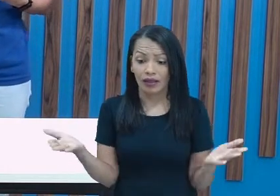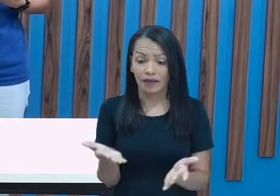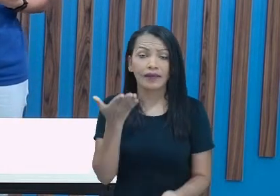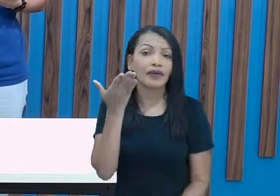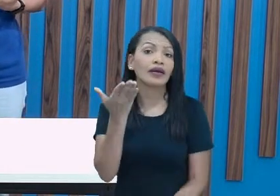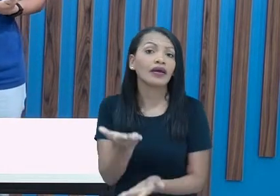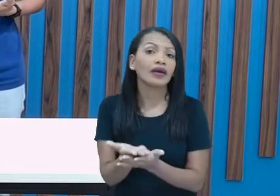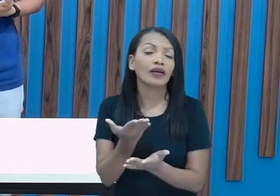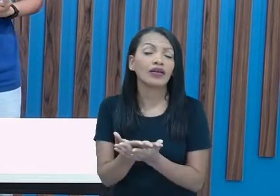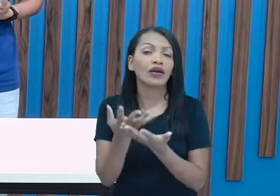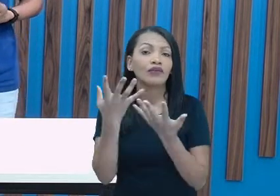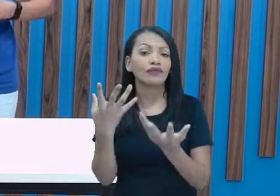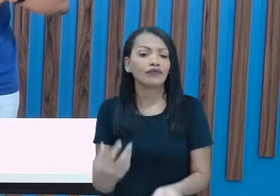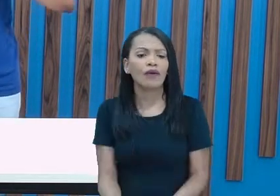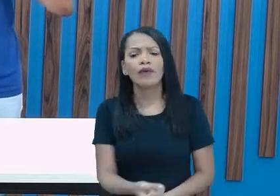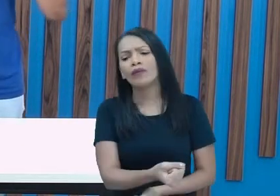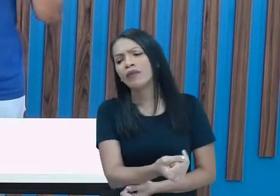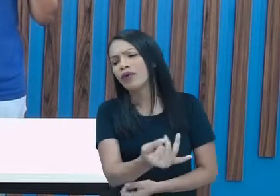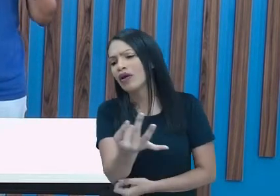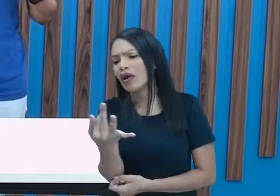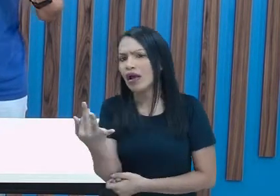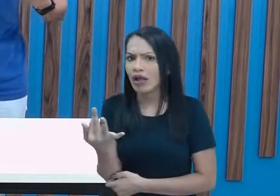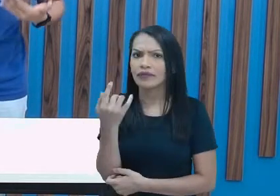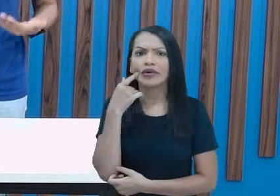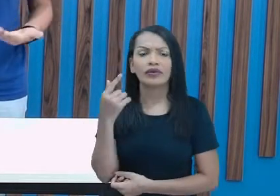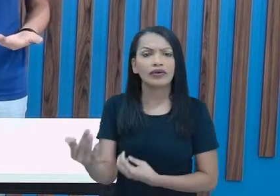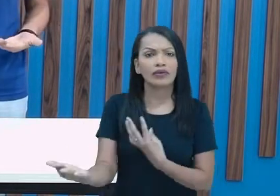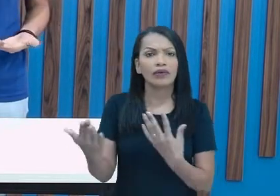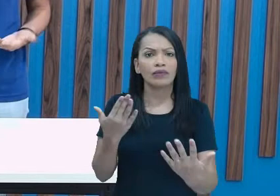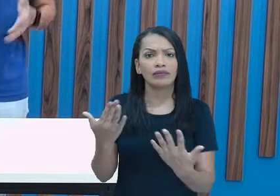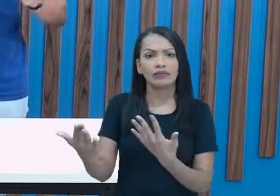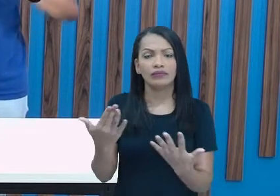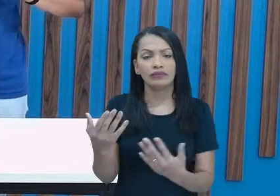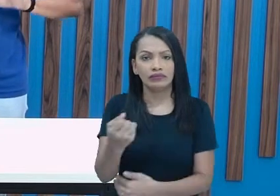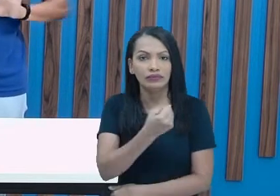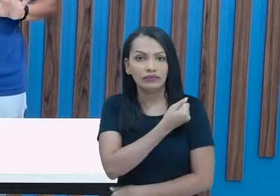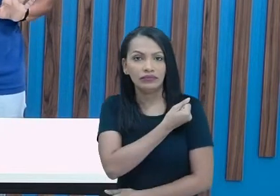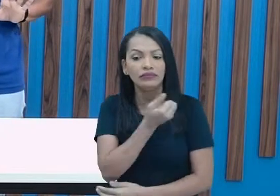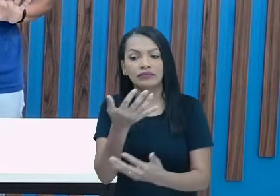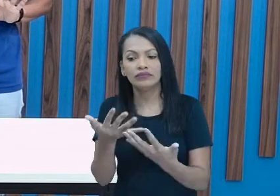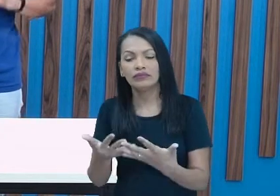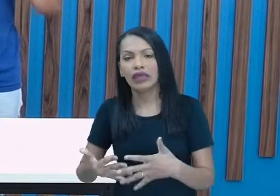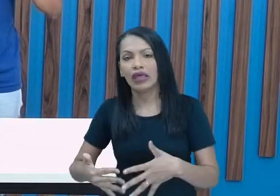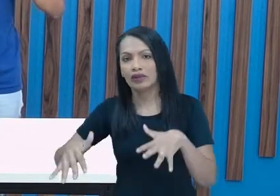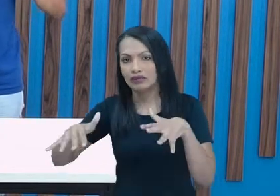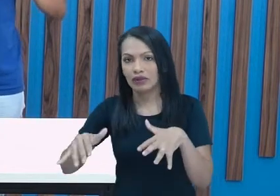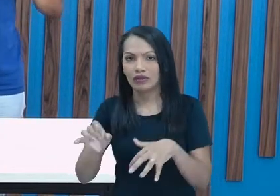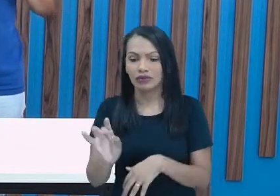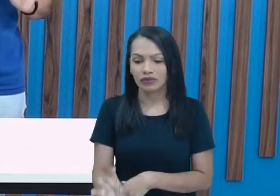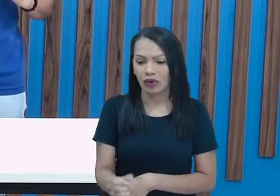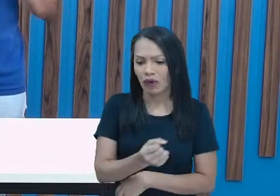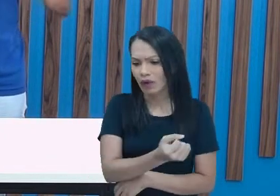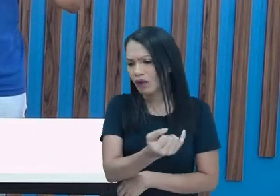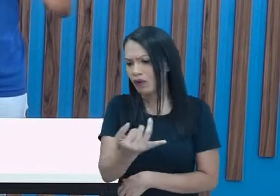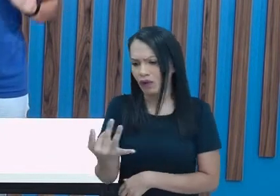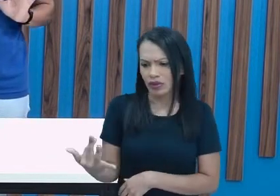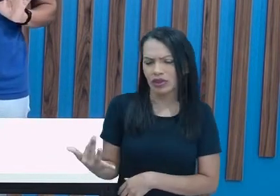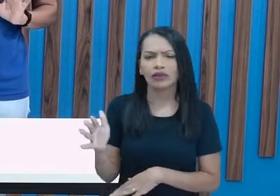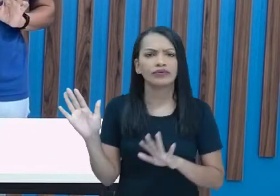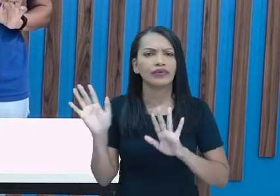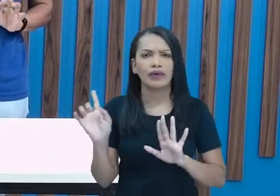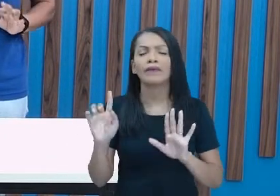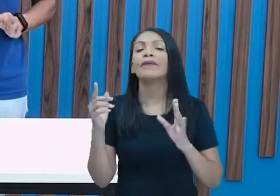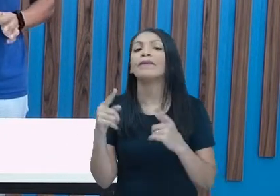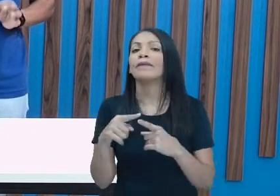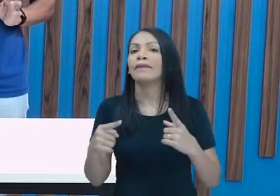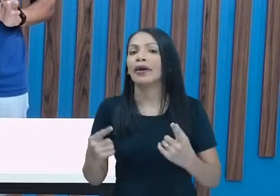vamos contar, tá certo? E comparar números naturais. A gente não vai só contar, nós iremos contar e